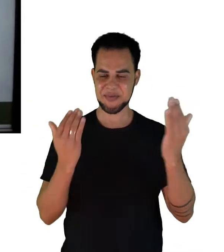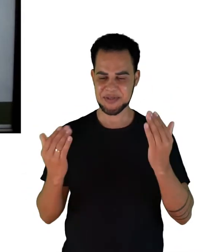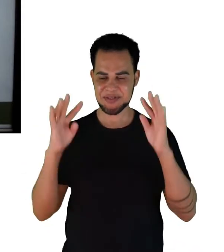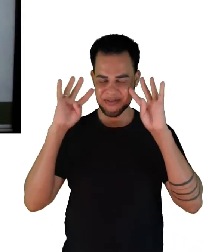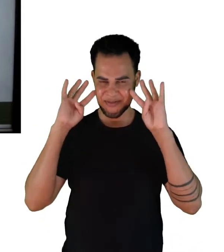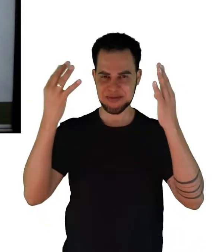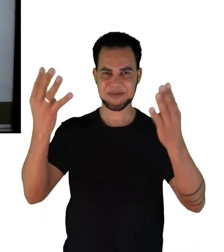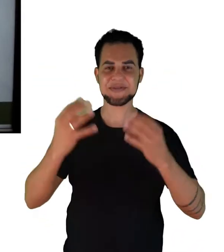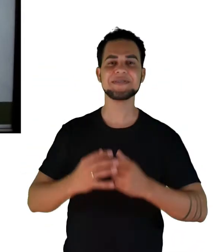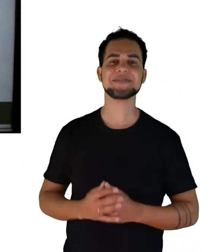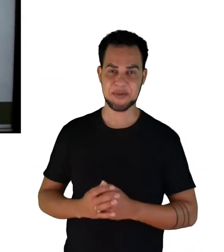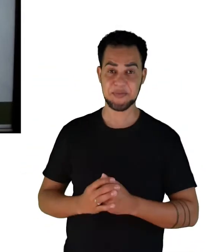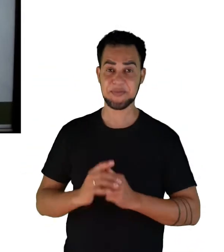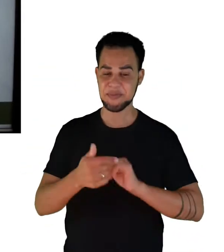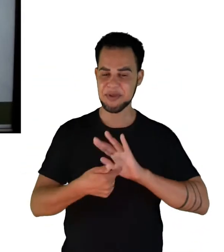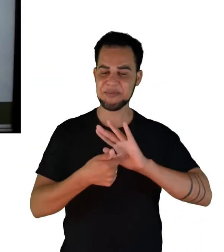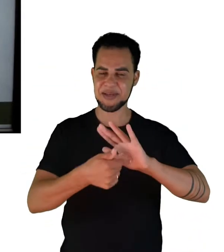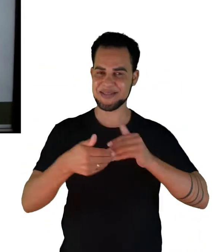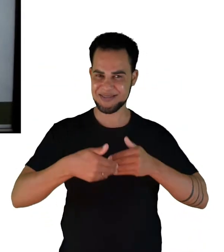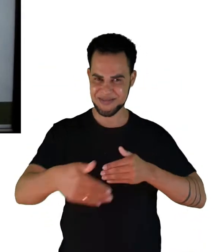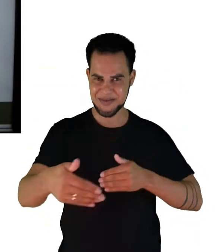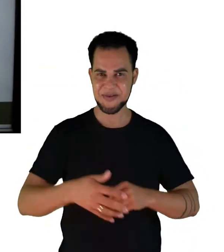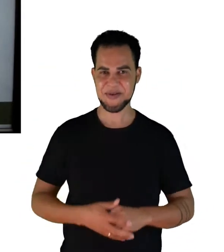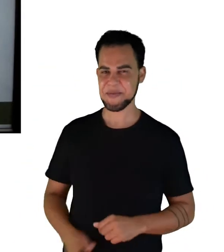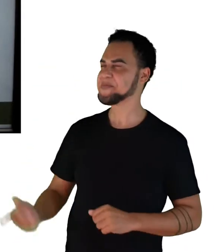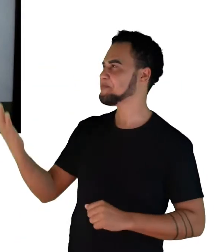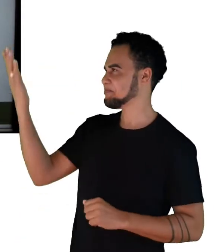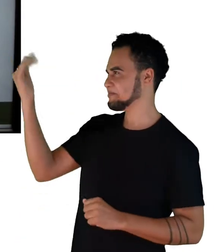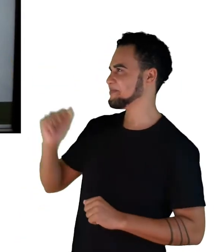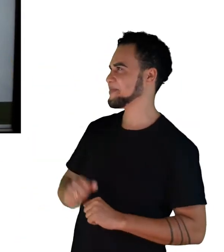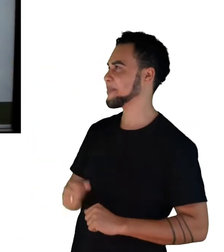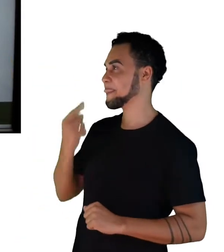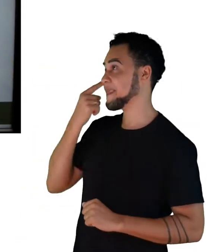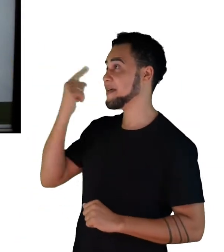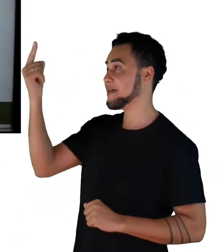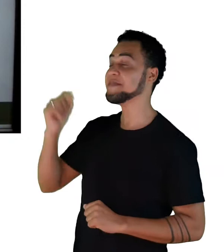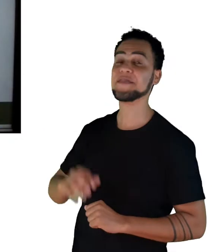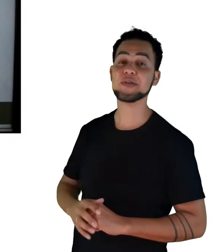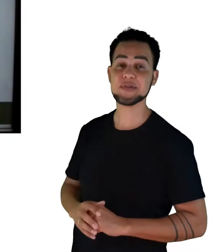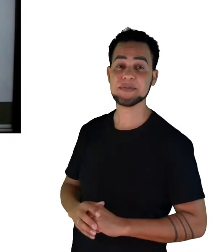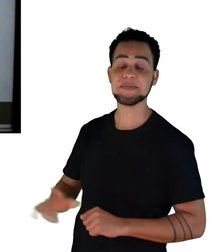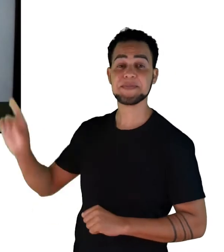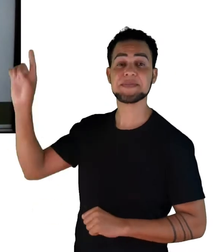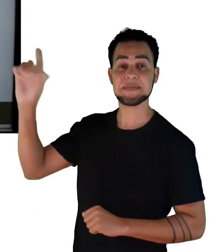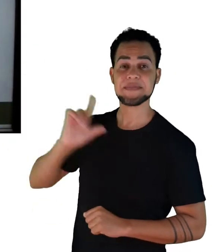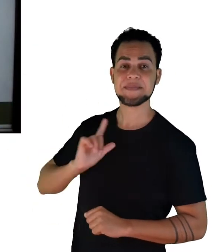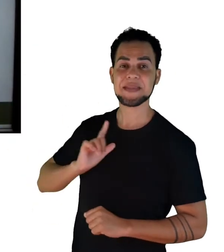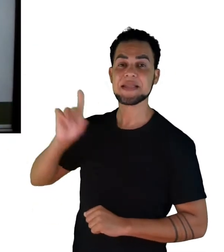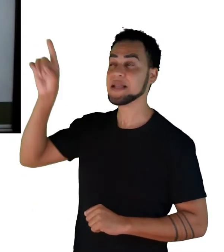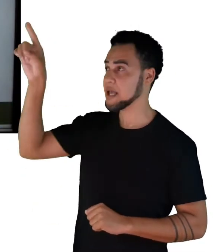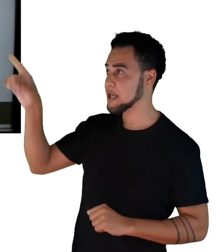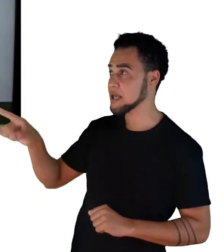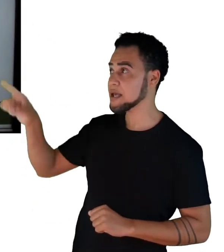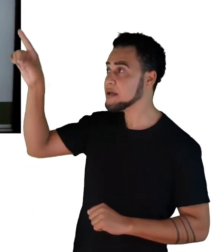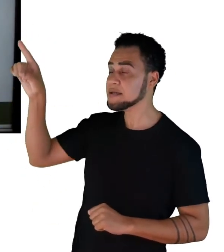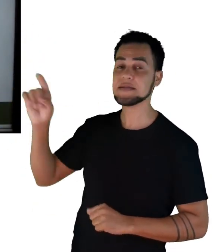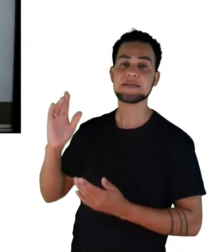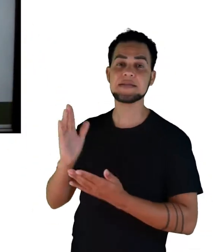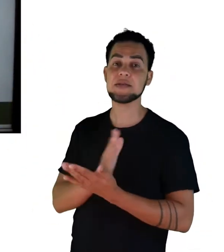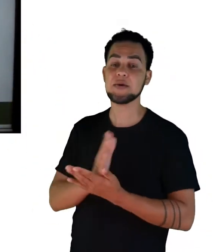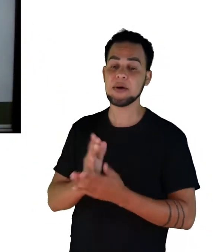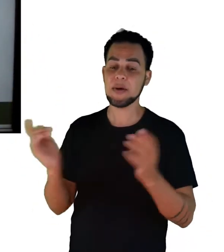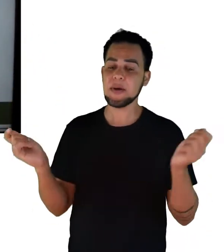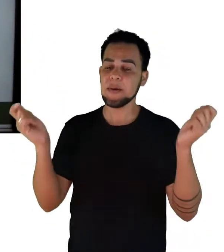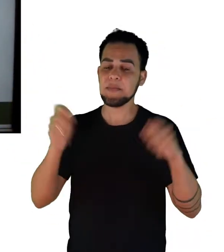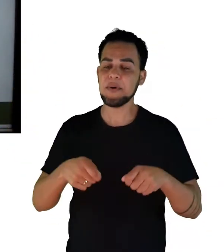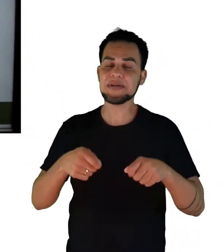solução que eu apresento a partir de agora. Veja só. Nós temos aqui algumas posições em